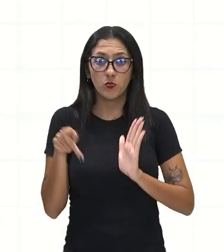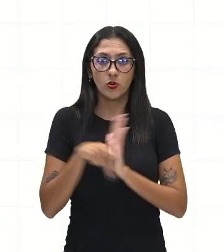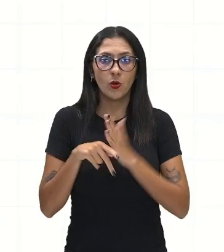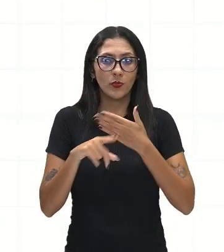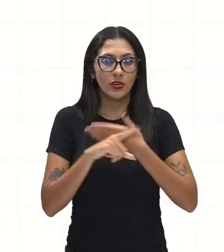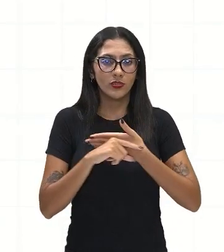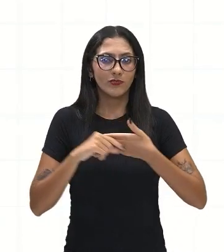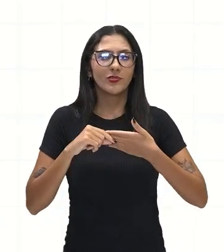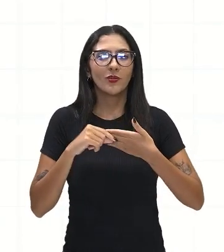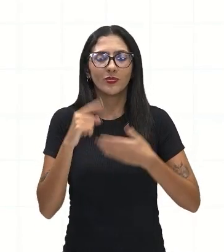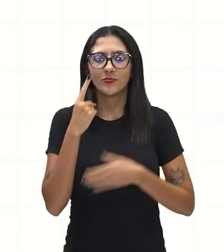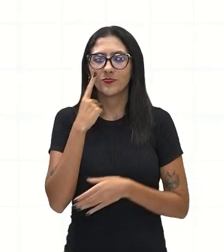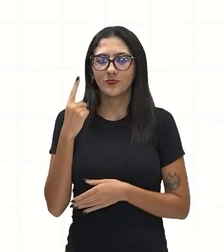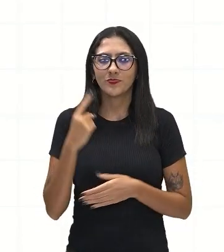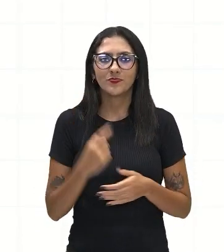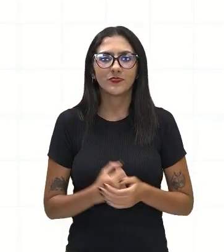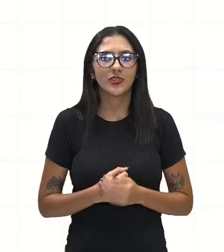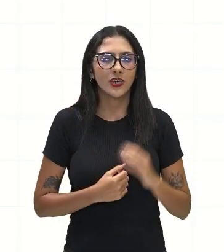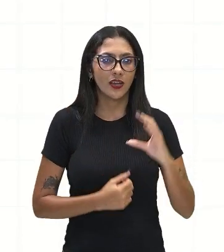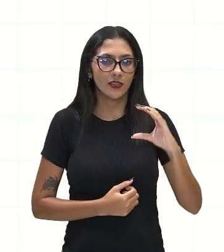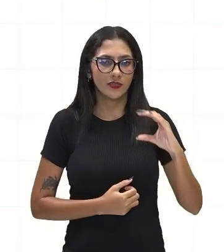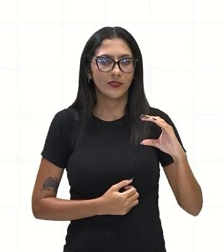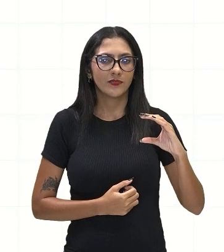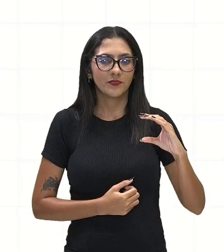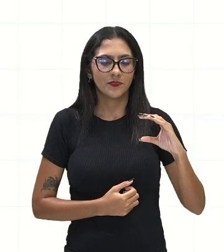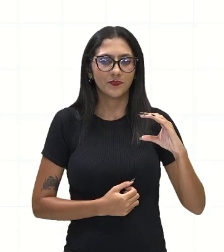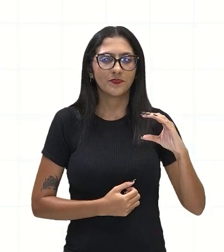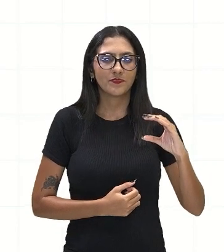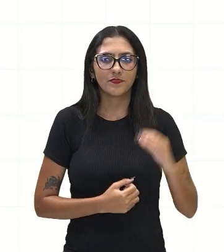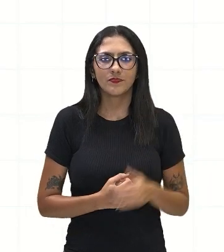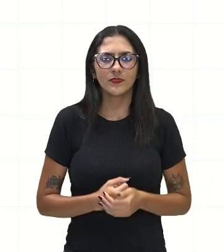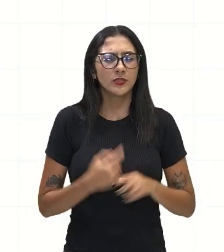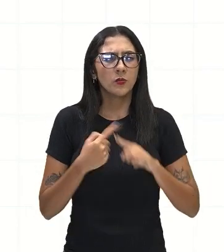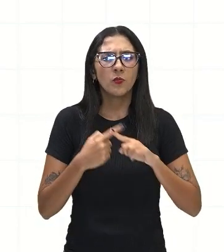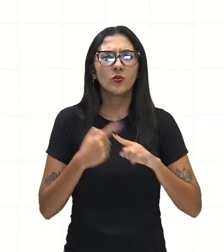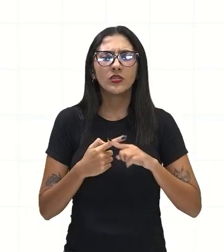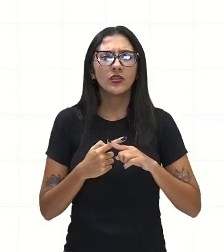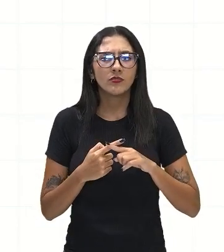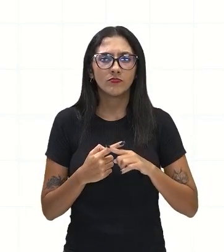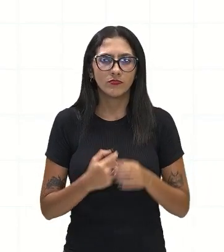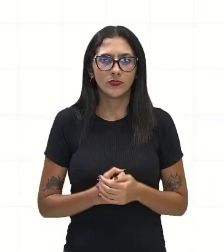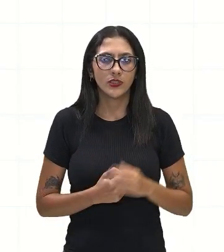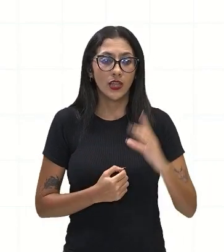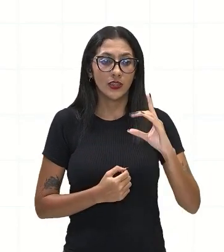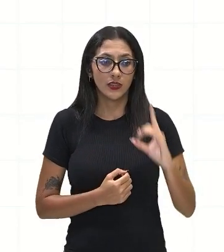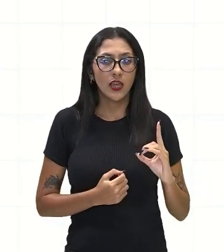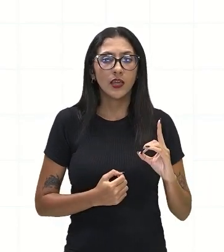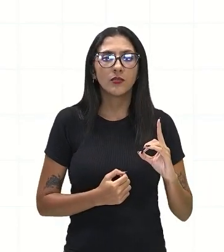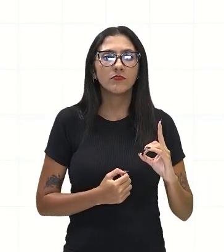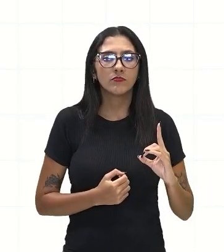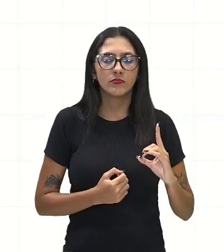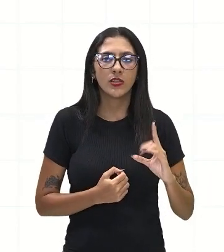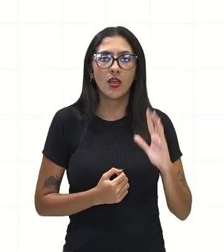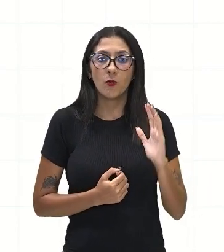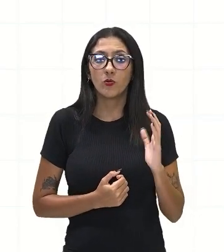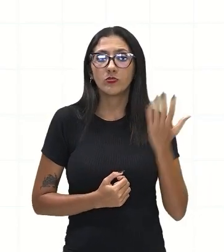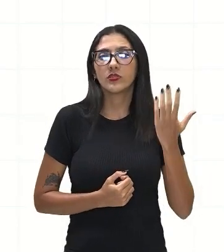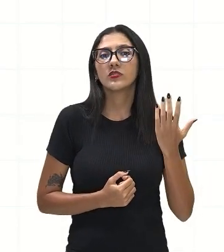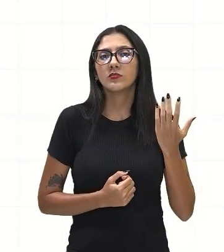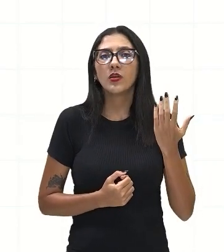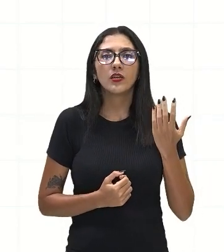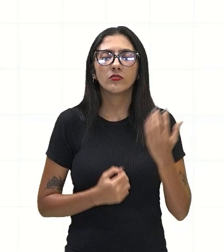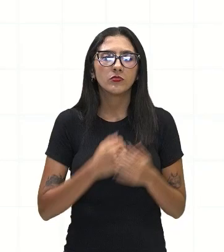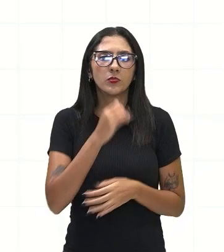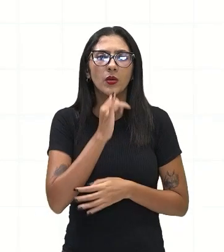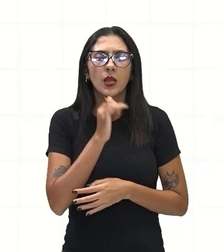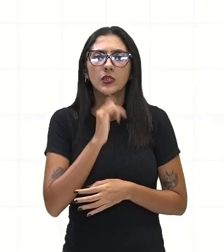estar aqui na letra C. Porque na letra D, nós temos fato. Quando eu ainda não